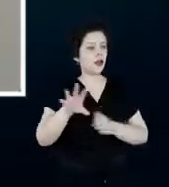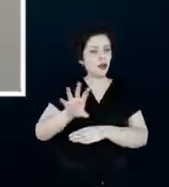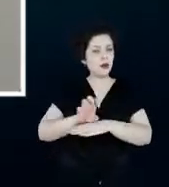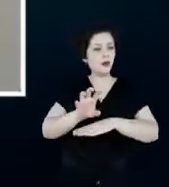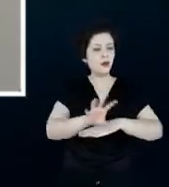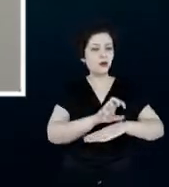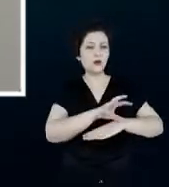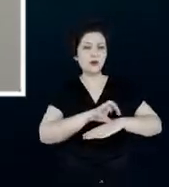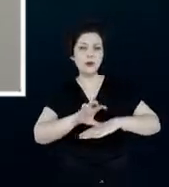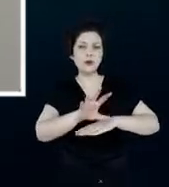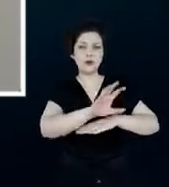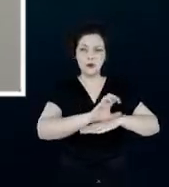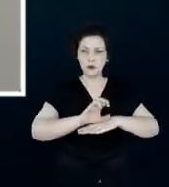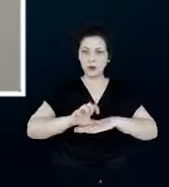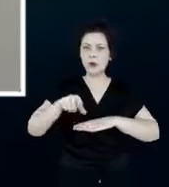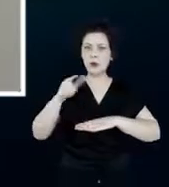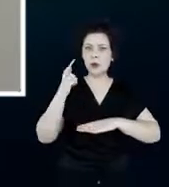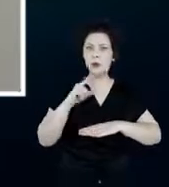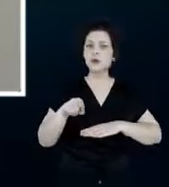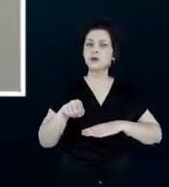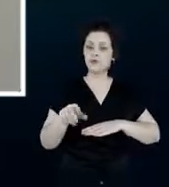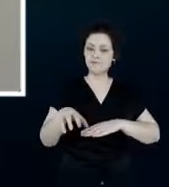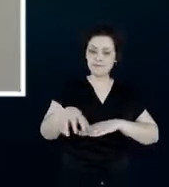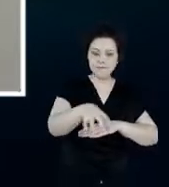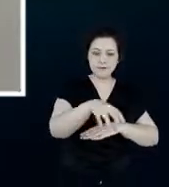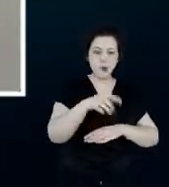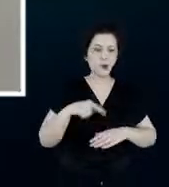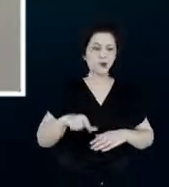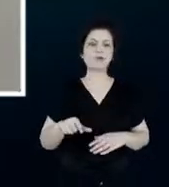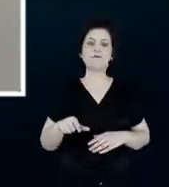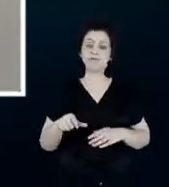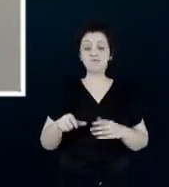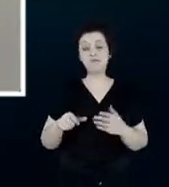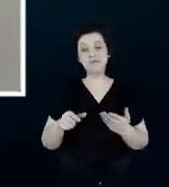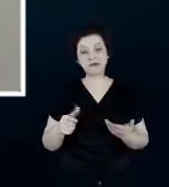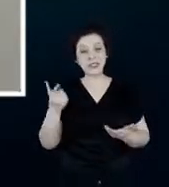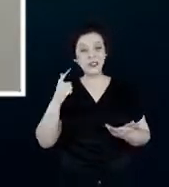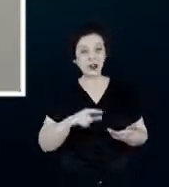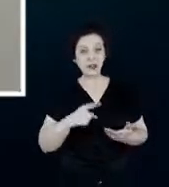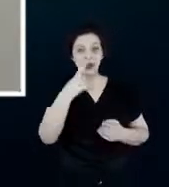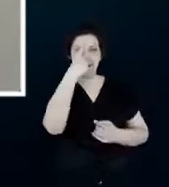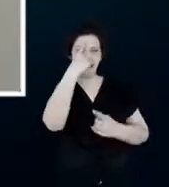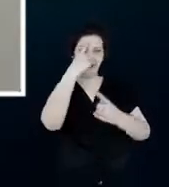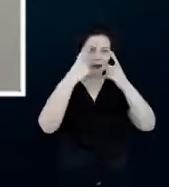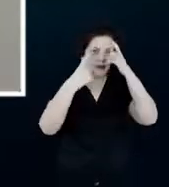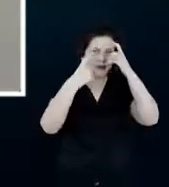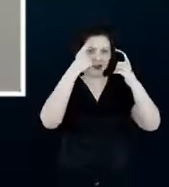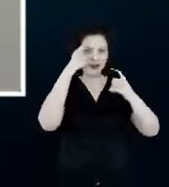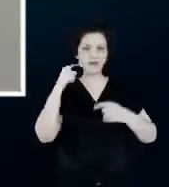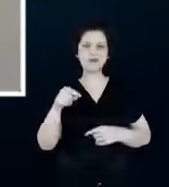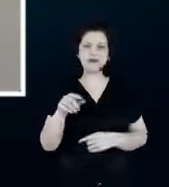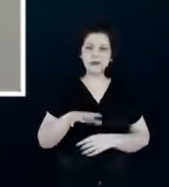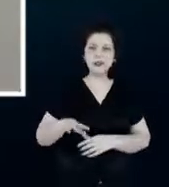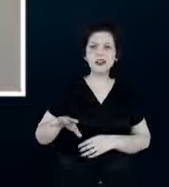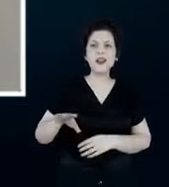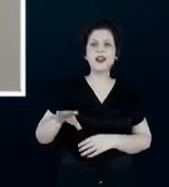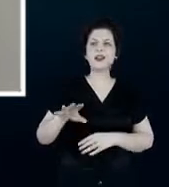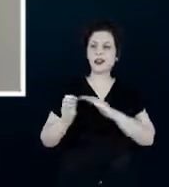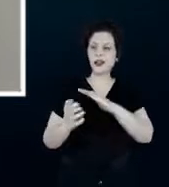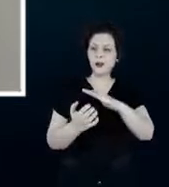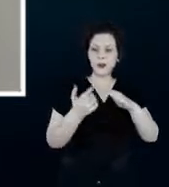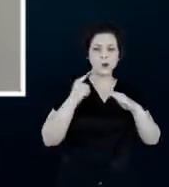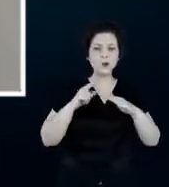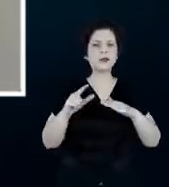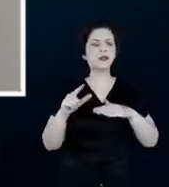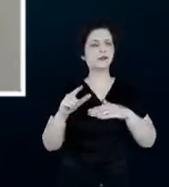mais eficiente nessas regiões. E aí a gente tem contado, né, de novo, com a inventividade dos agentes do nosso setor para trazer soluções